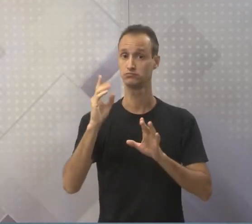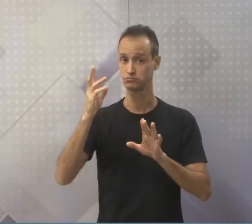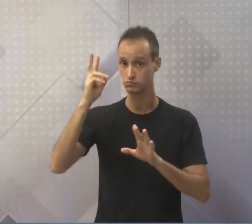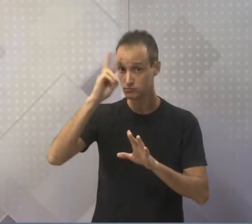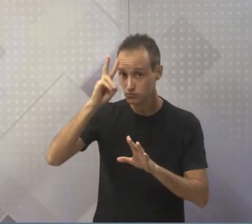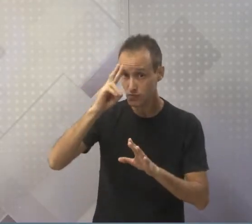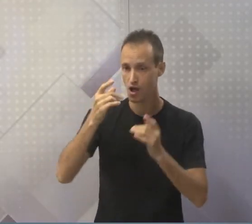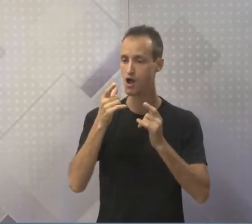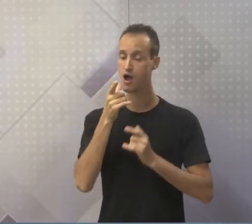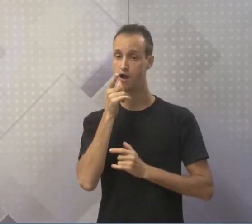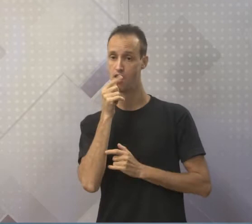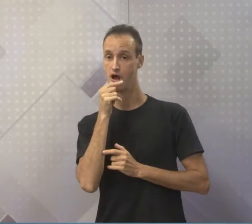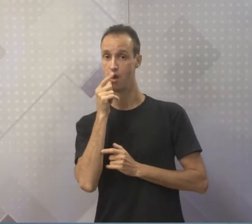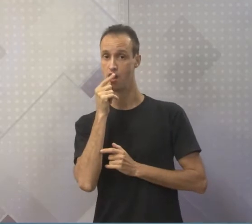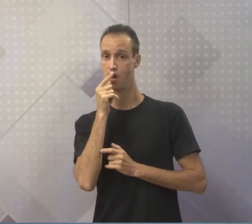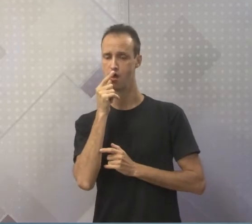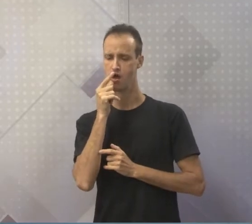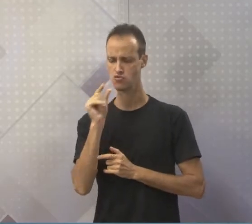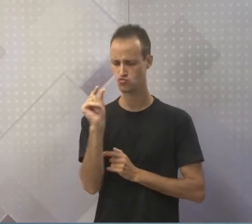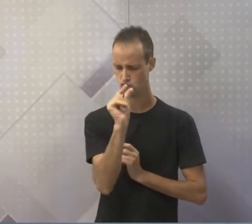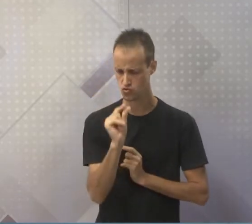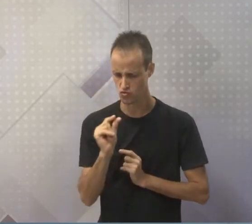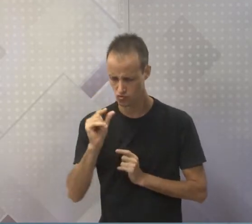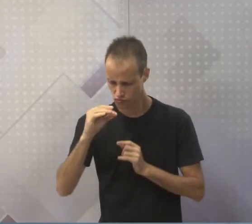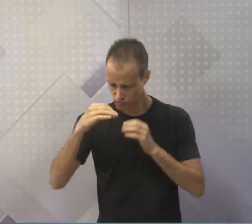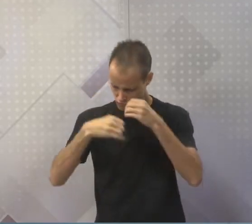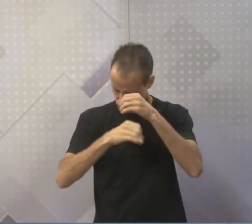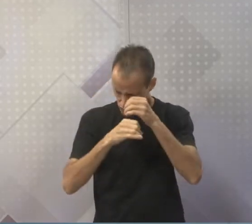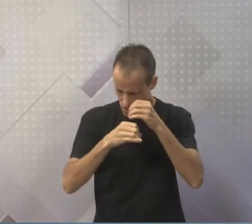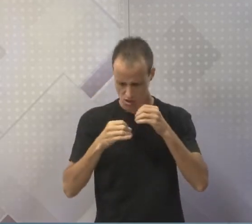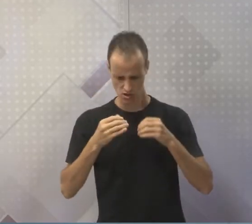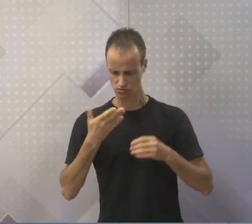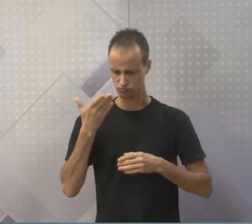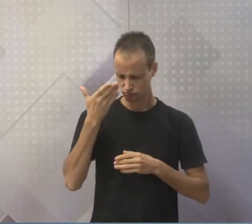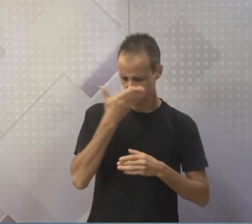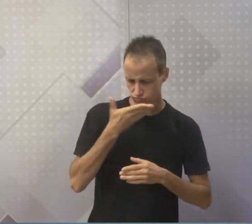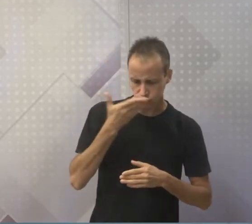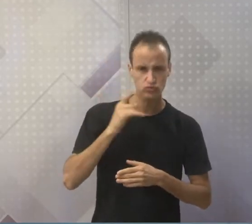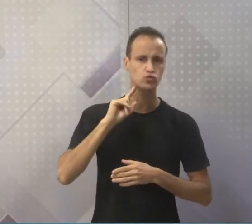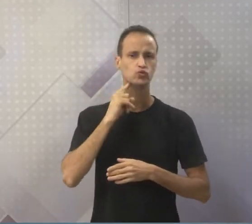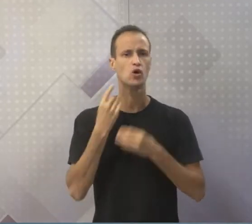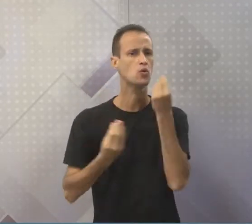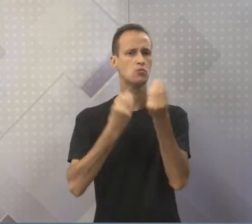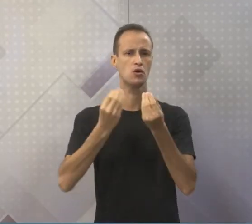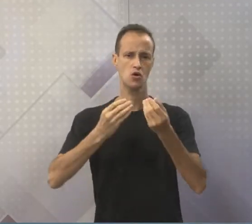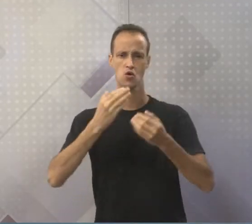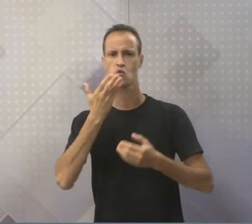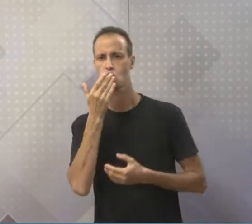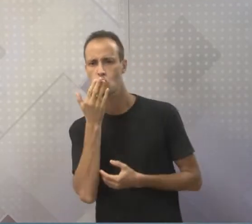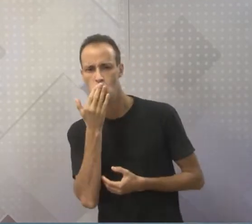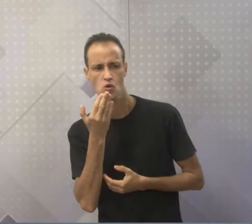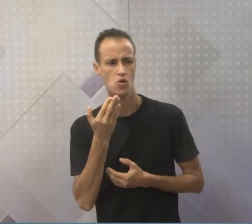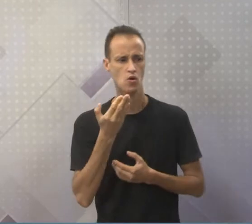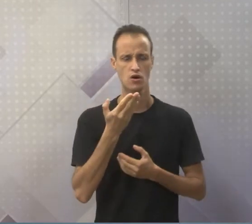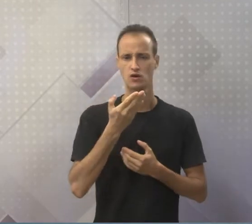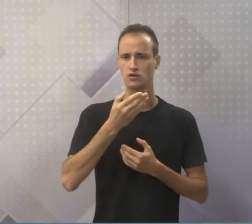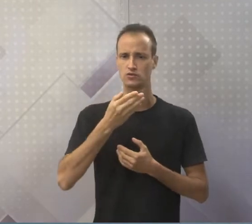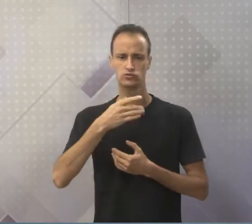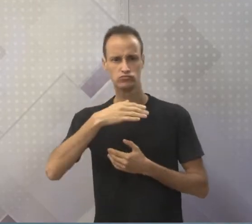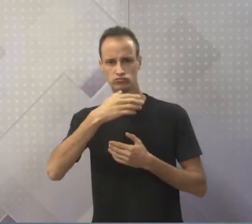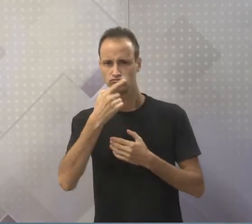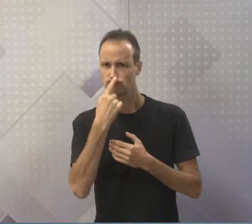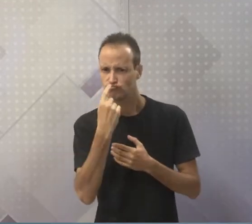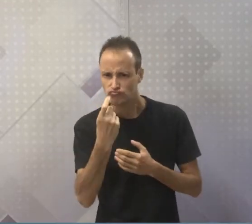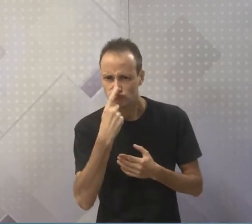poluída é fácil de identificar, ela muda o cheiro, né? Muda a cor, muda o sabor, né? Fácil de